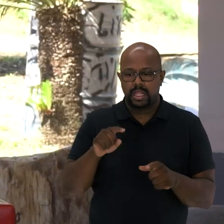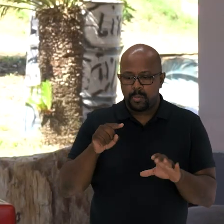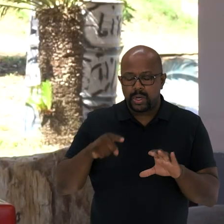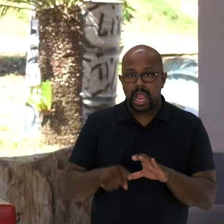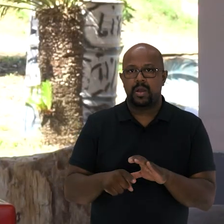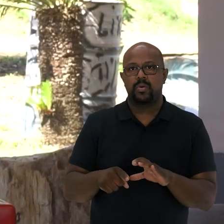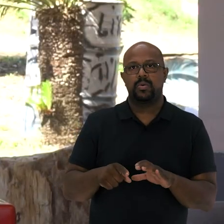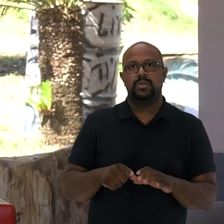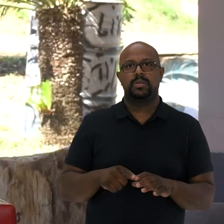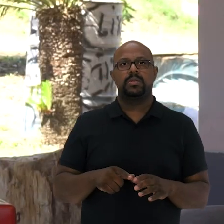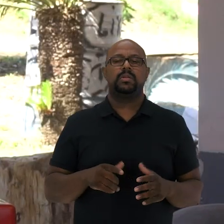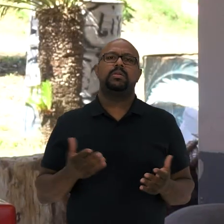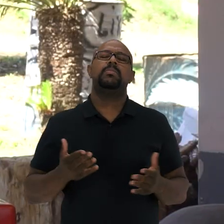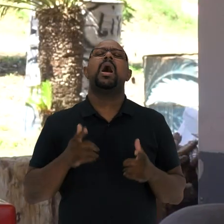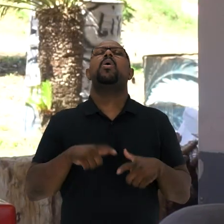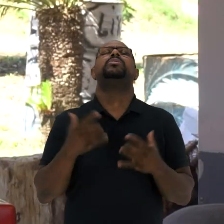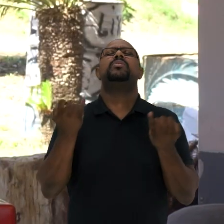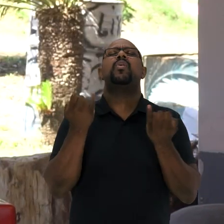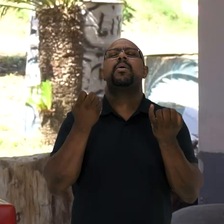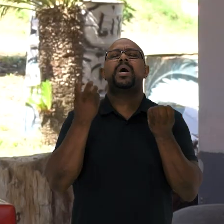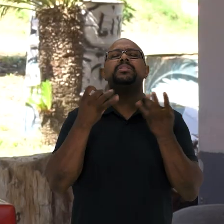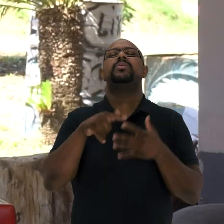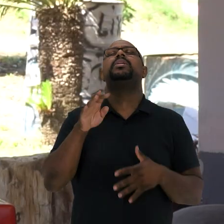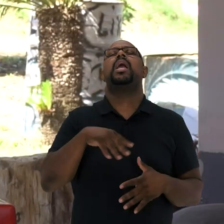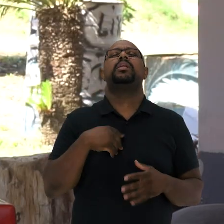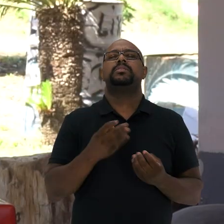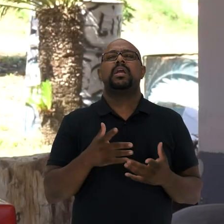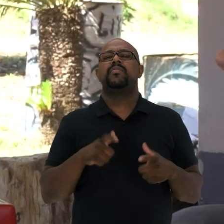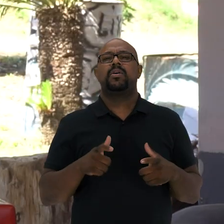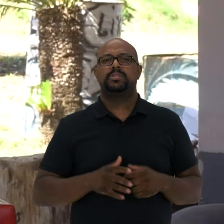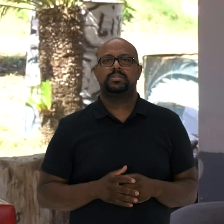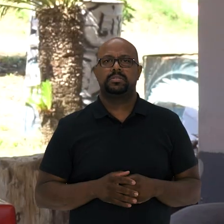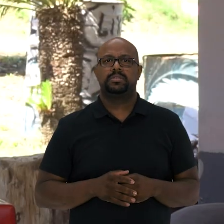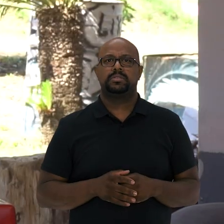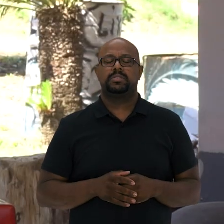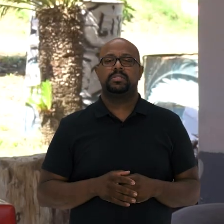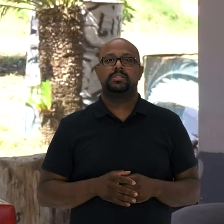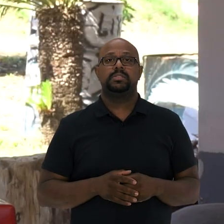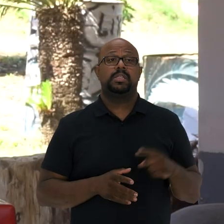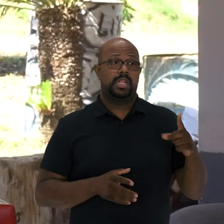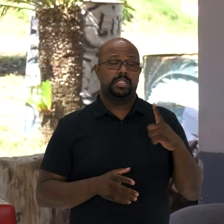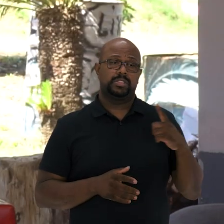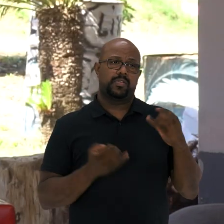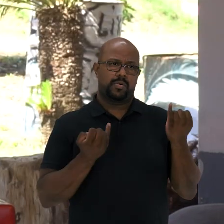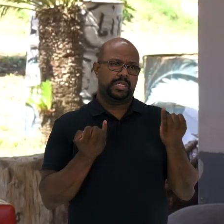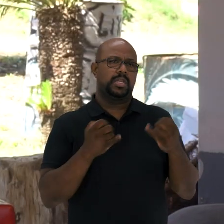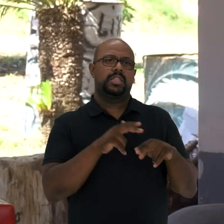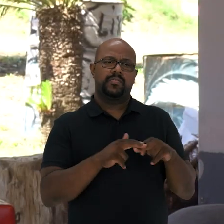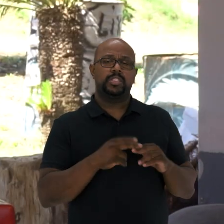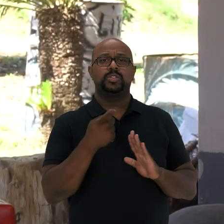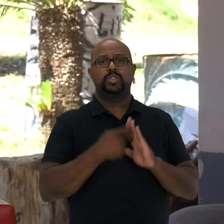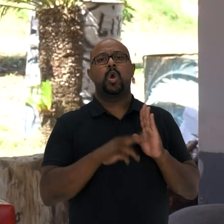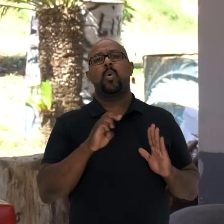ele procurava. Mas de onde ele conseguia essa informação? De que era lá que vocês... Ele tinha isso